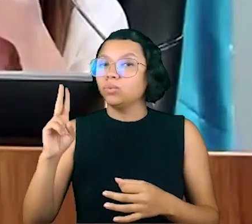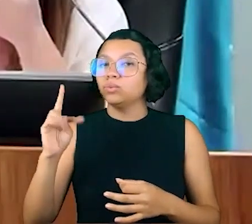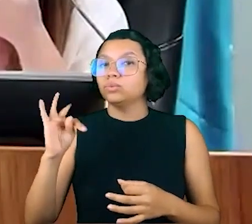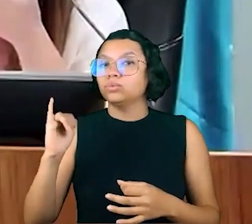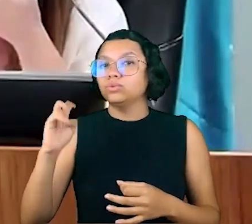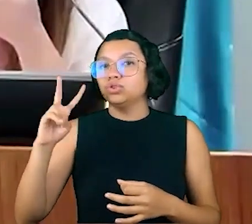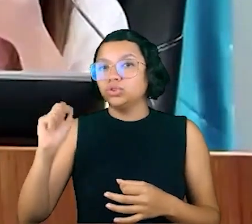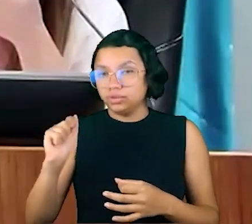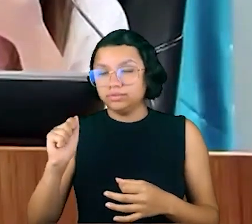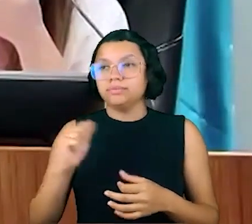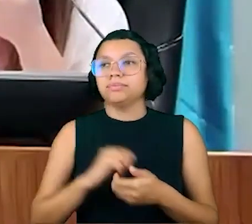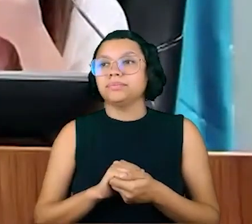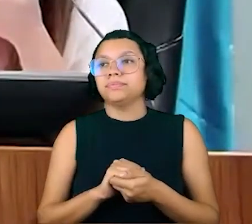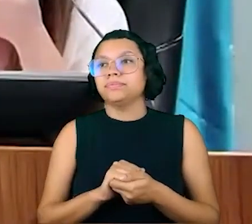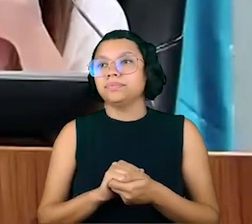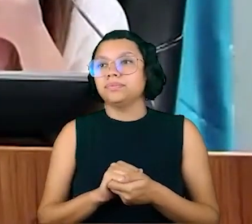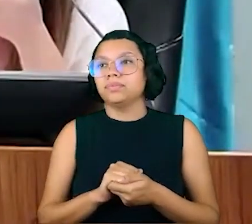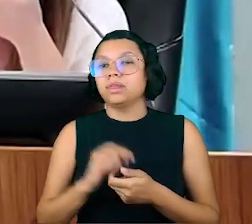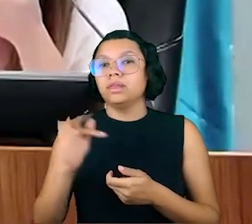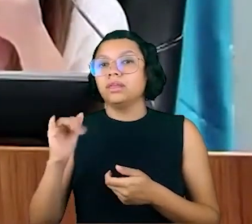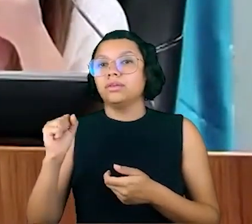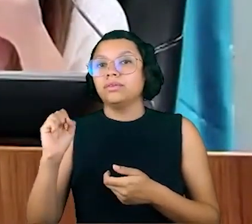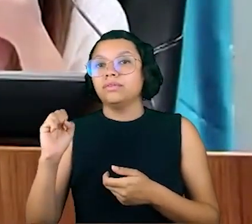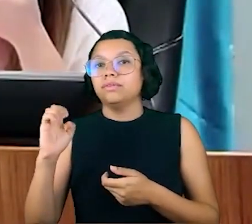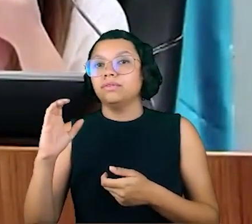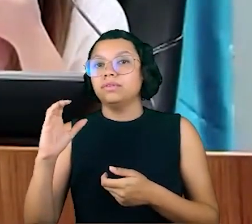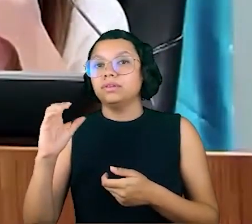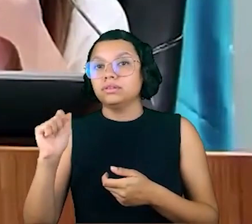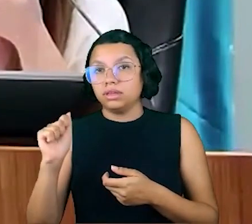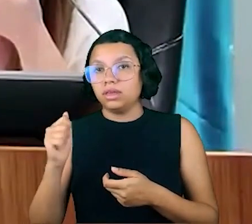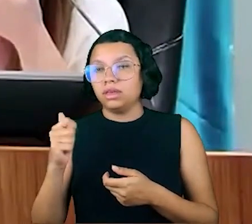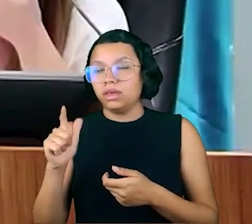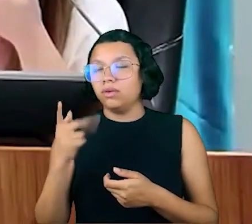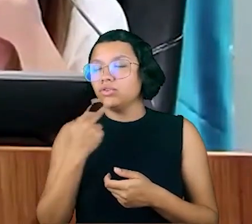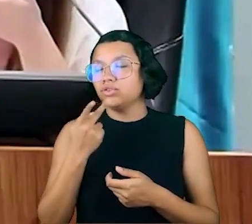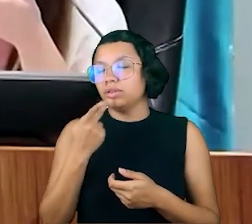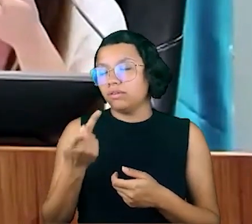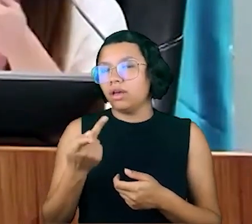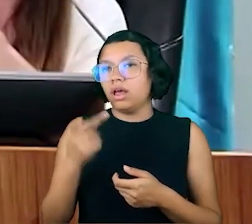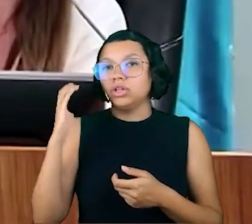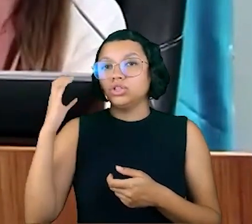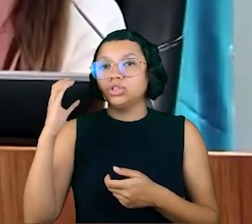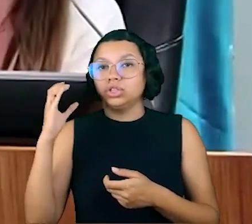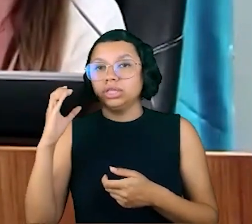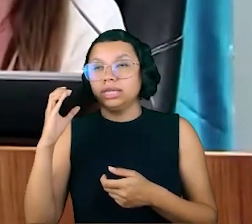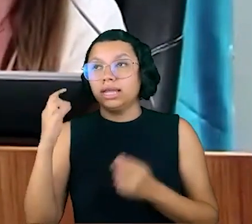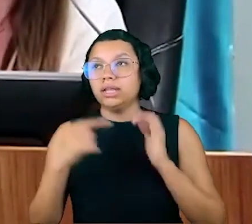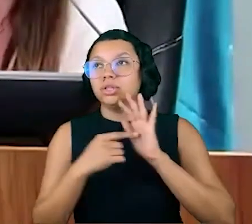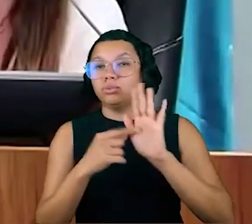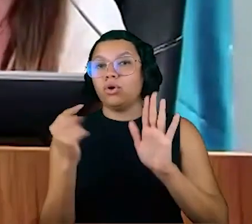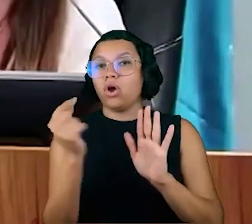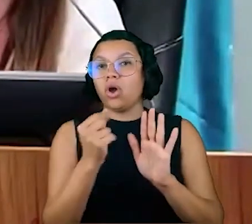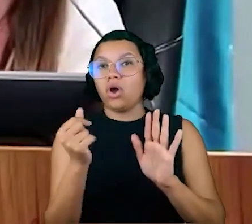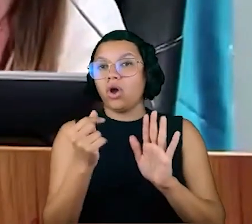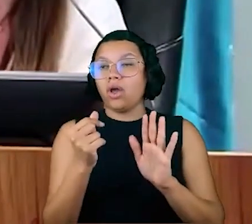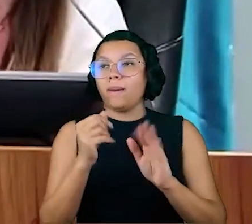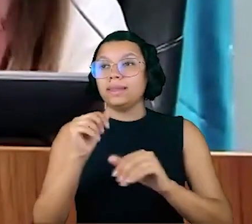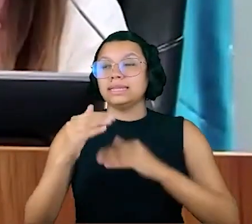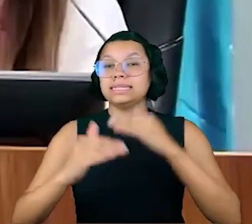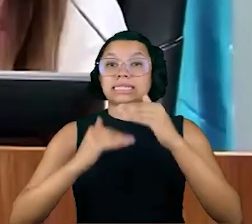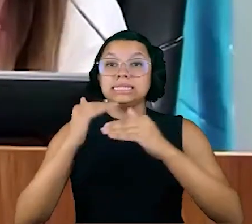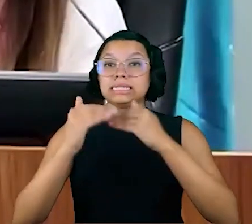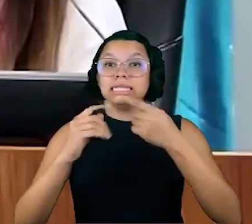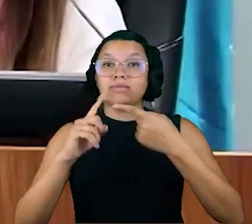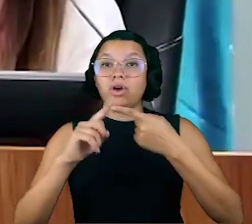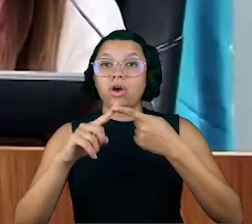jurisdição executiva fiscal, como a gente está falando de crédito expresso em pecúnia, ela se desenvolve basicamente em duas